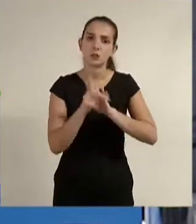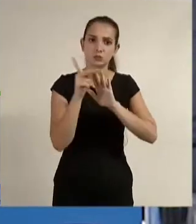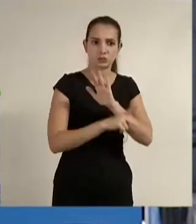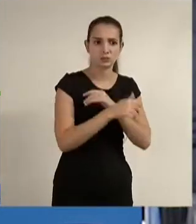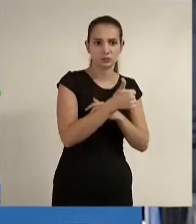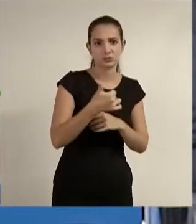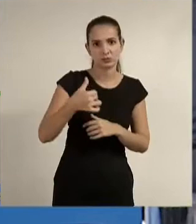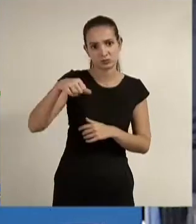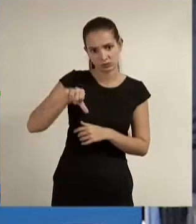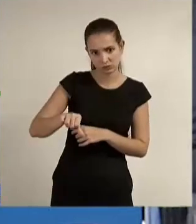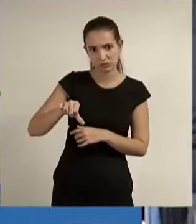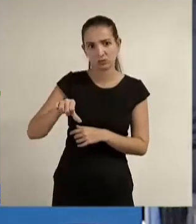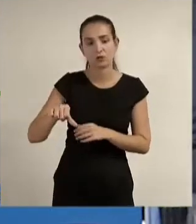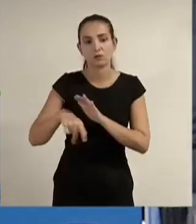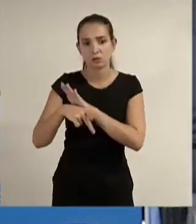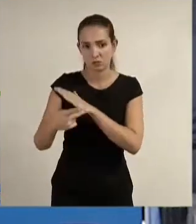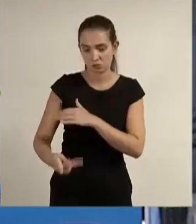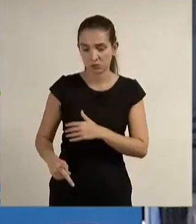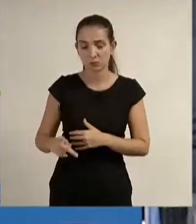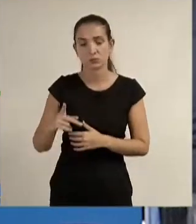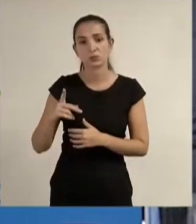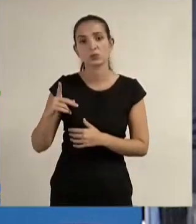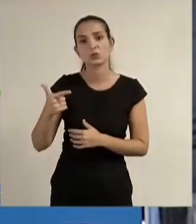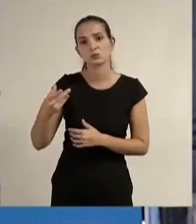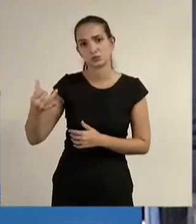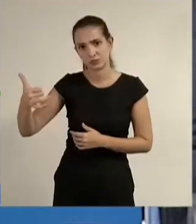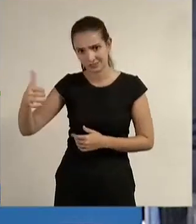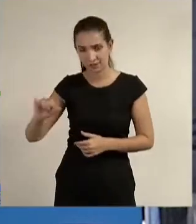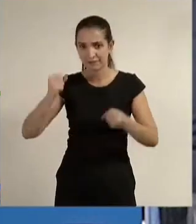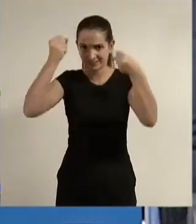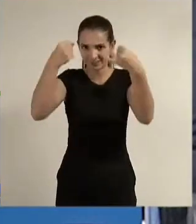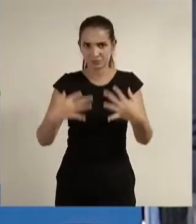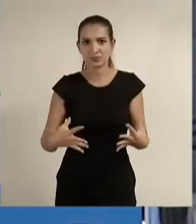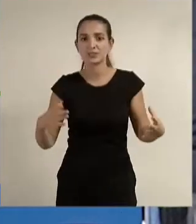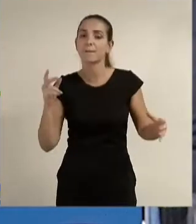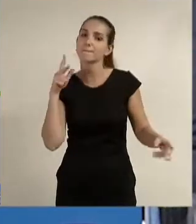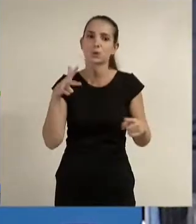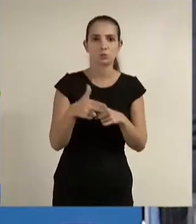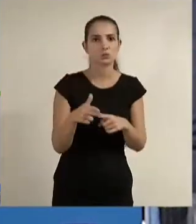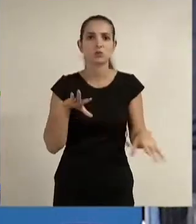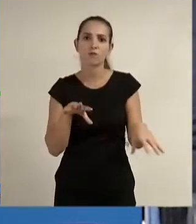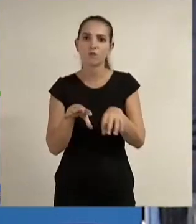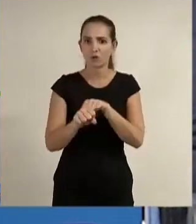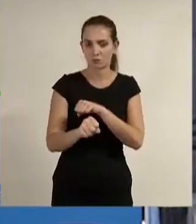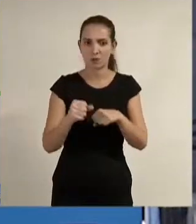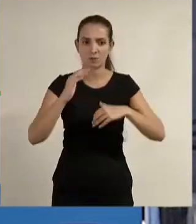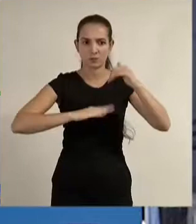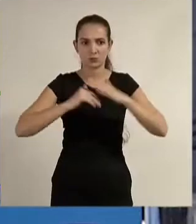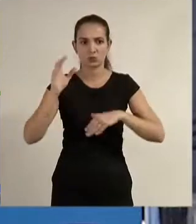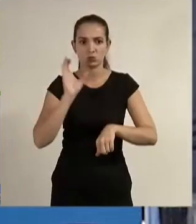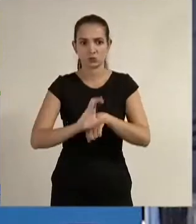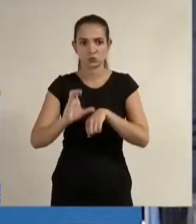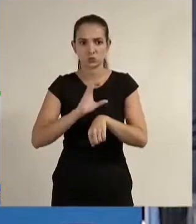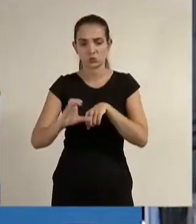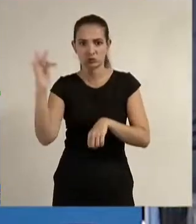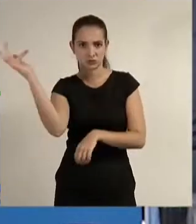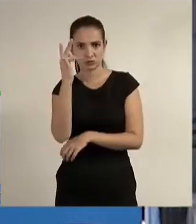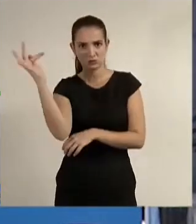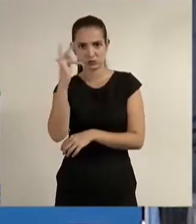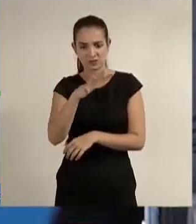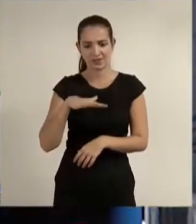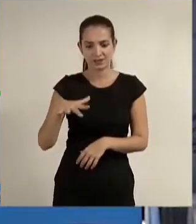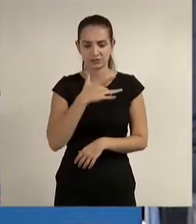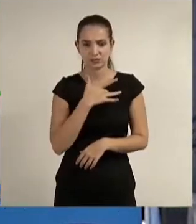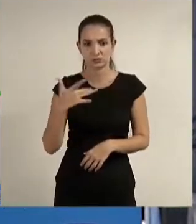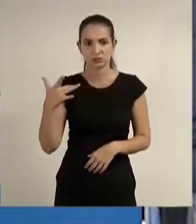deputado Paulo Ciufi, que dispõe sobre a proibição da formação profissional dos cursos de graduação na área de